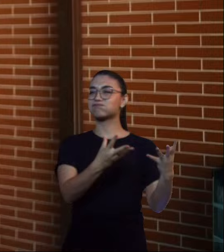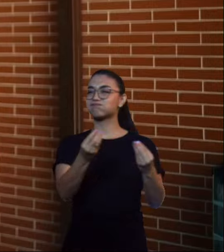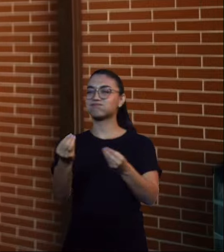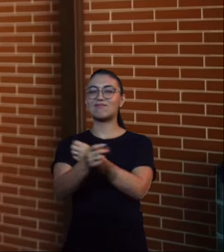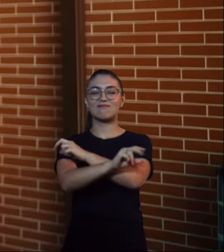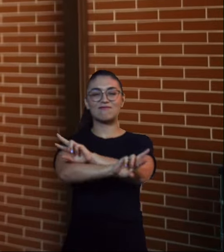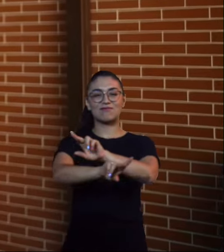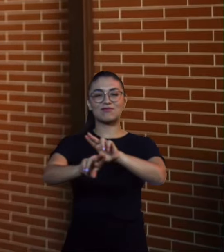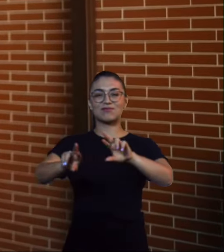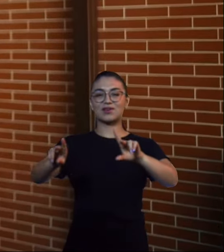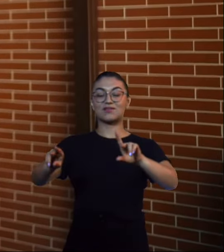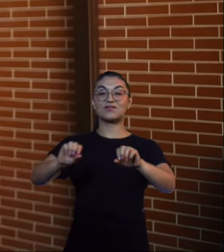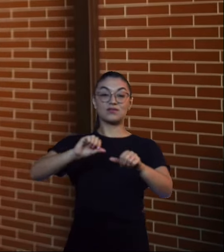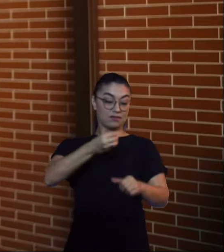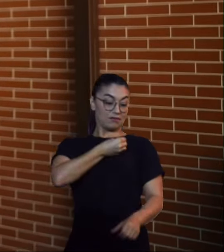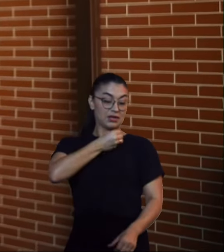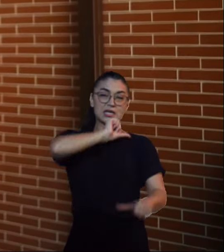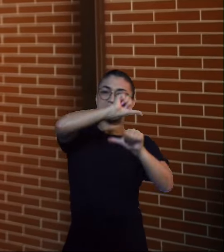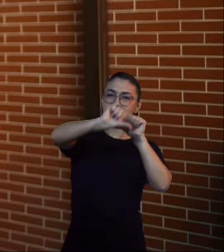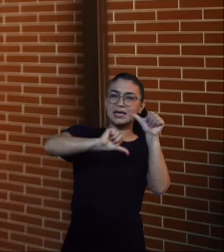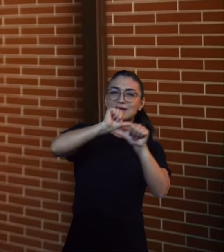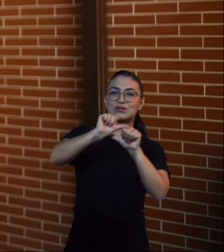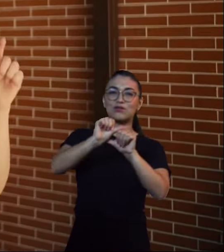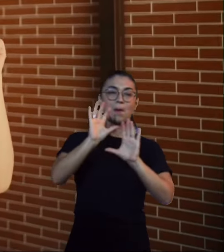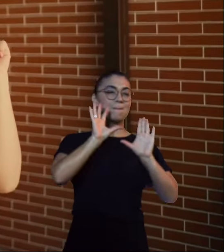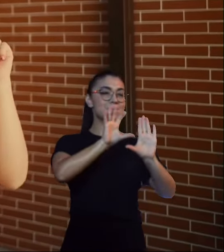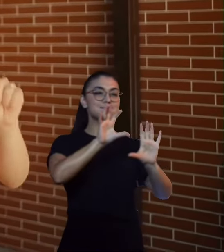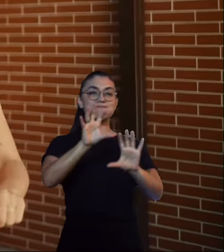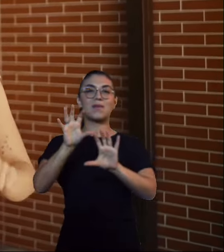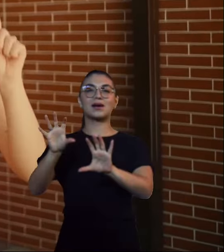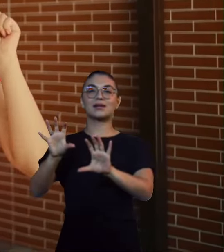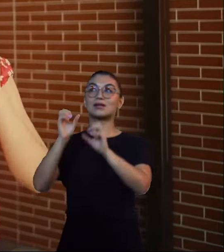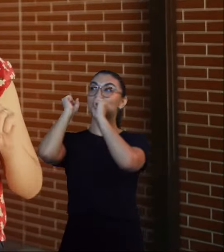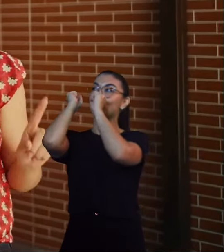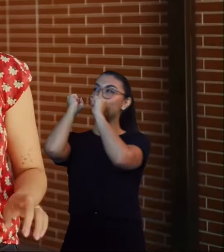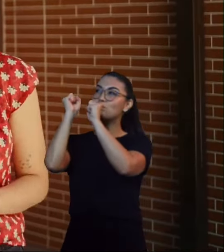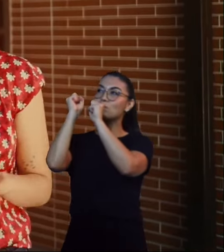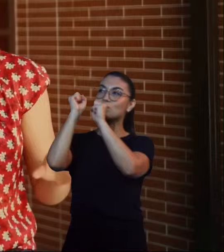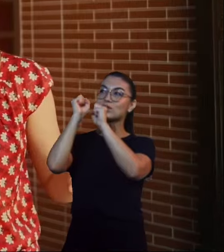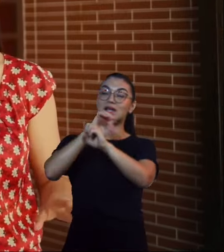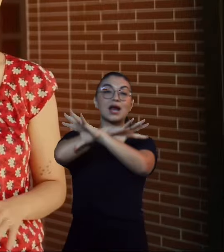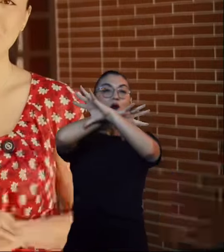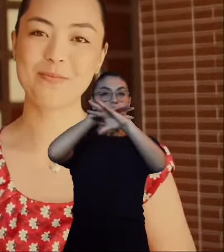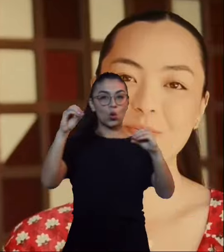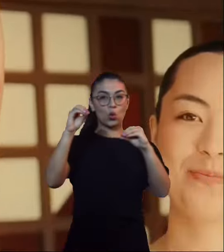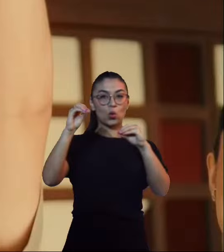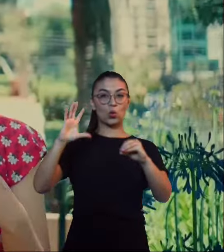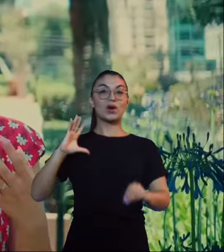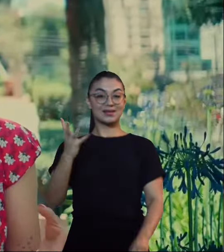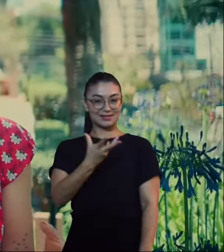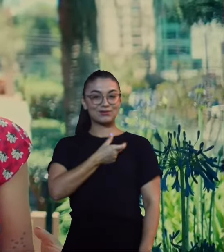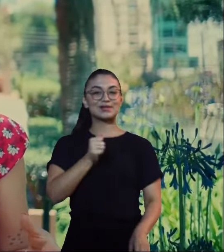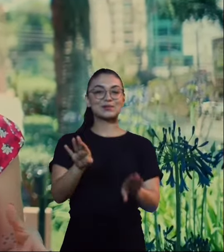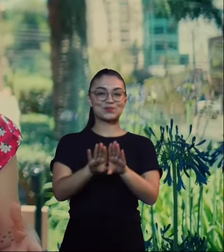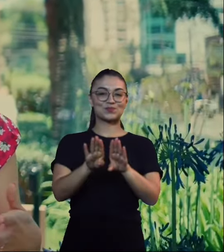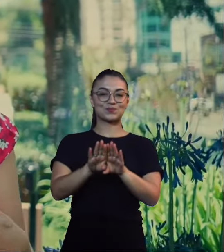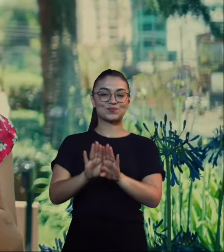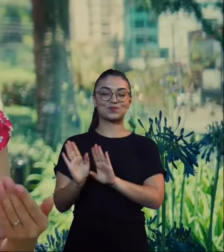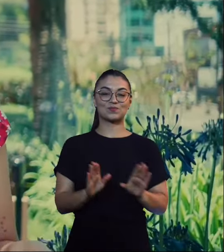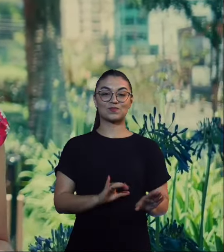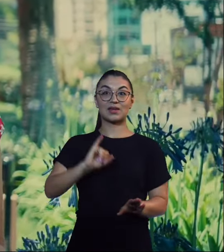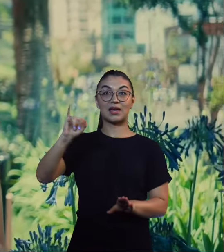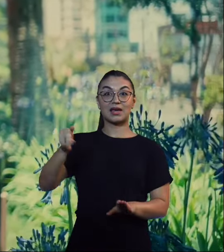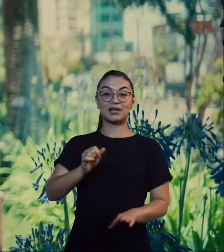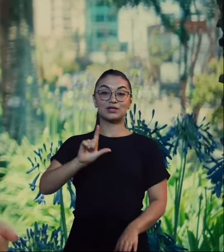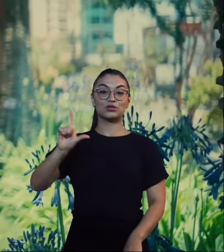vidas transformadas e realmente impactadas pelo poder do Evangelho através de cura e salvação. Foi muito especial. E em julho desse ano a gente teve